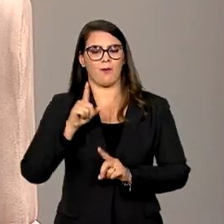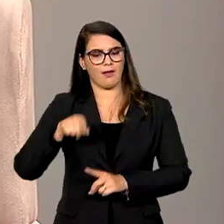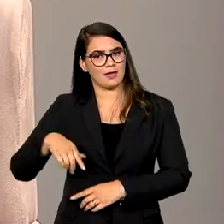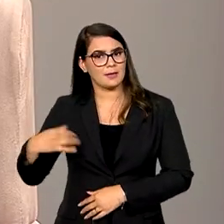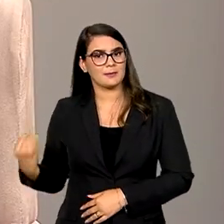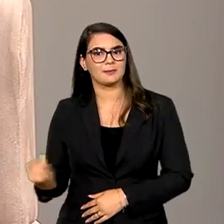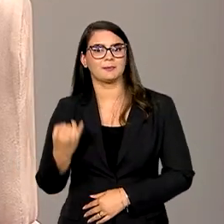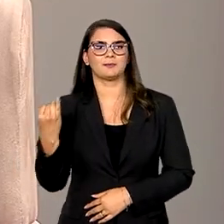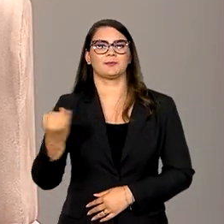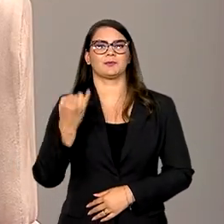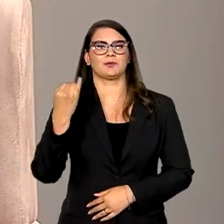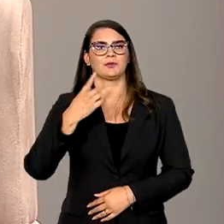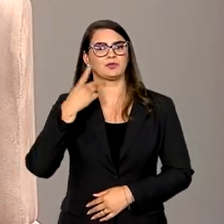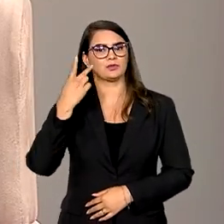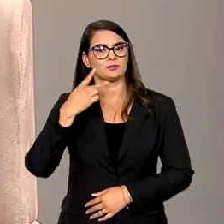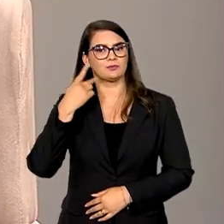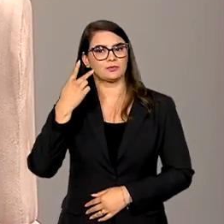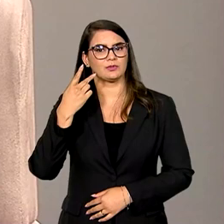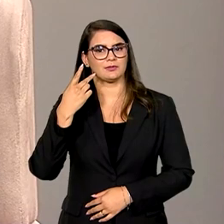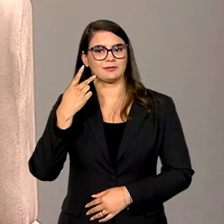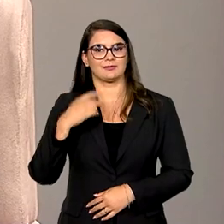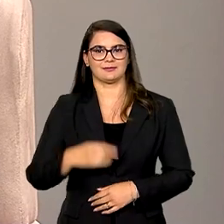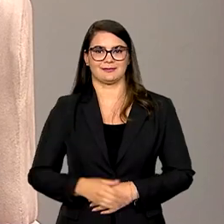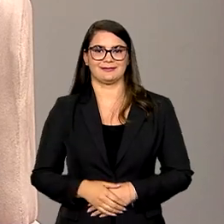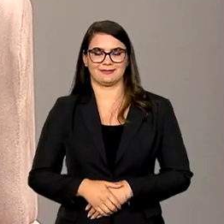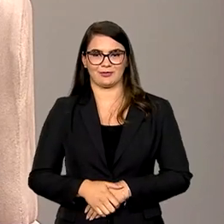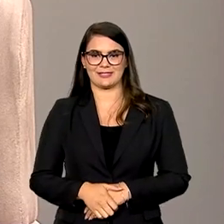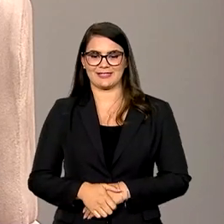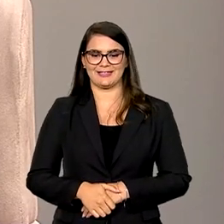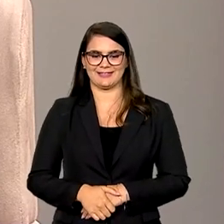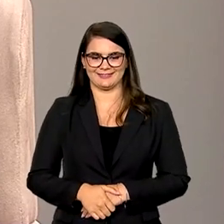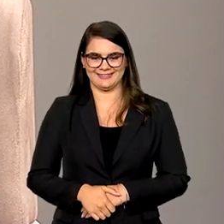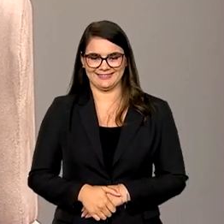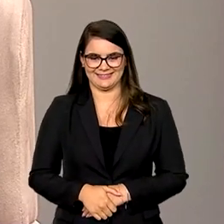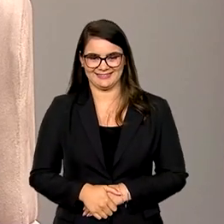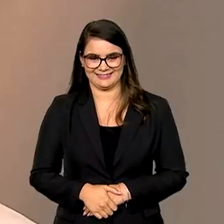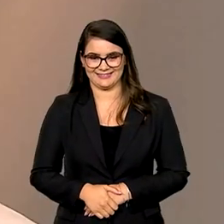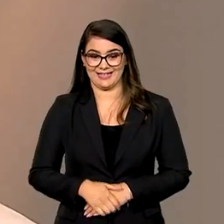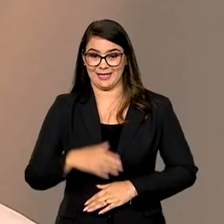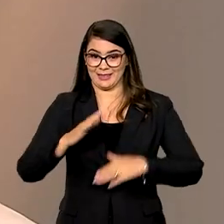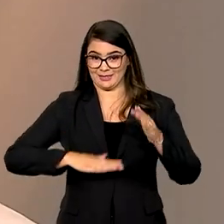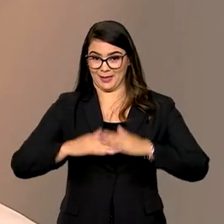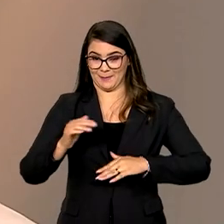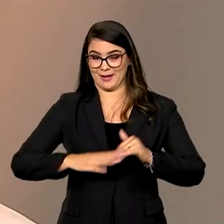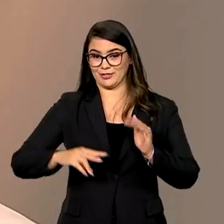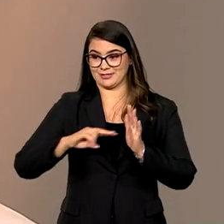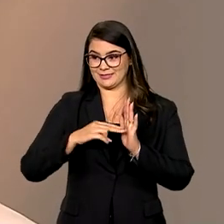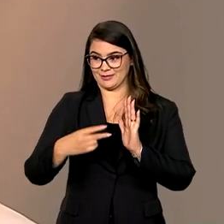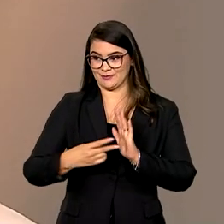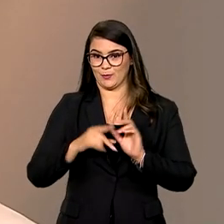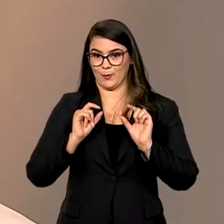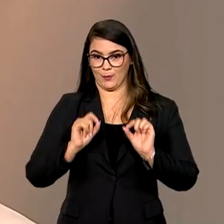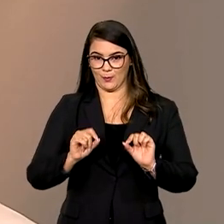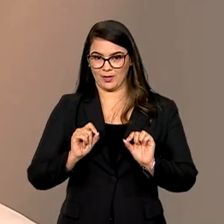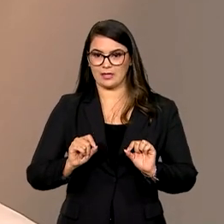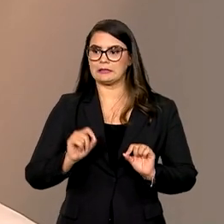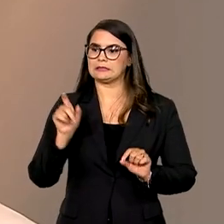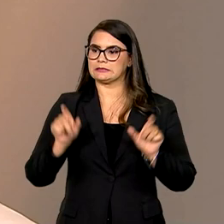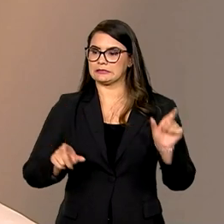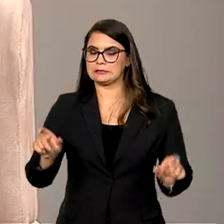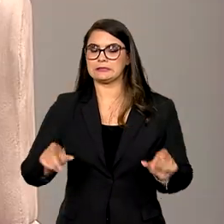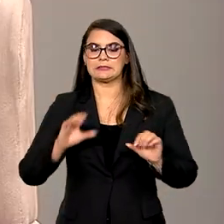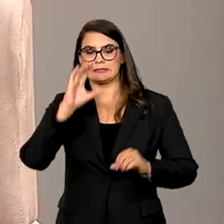relevante na construção das políticas, né? Na prática, Roberta, isso significa o quê? Que todo cidadão,